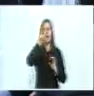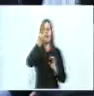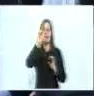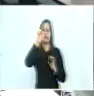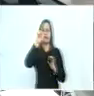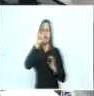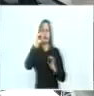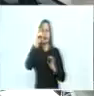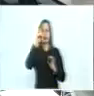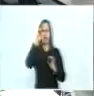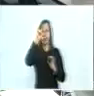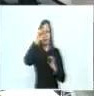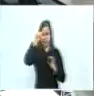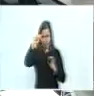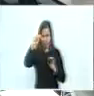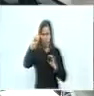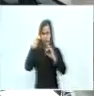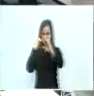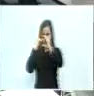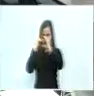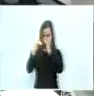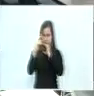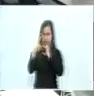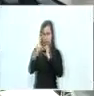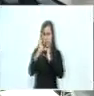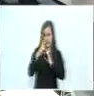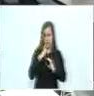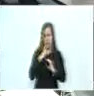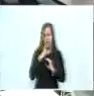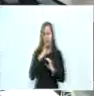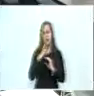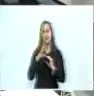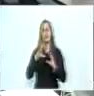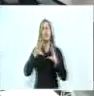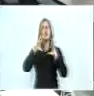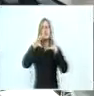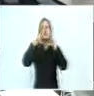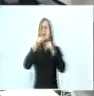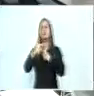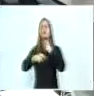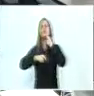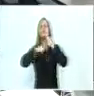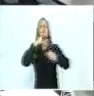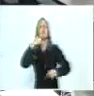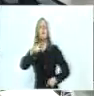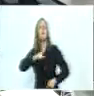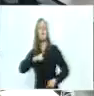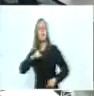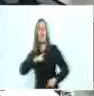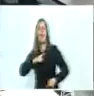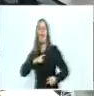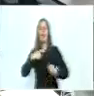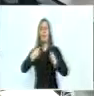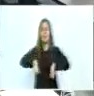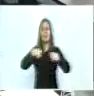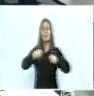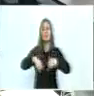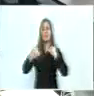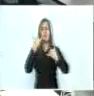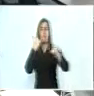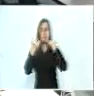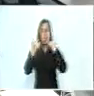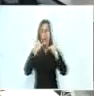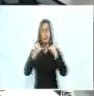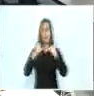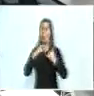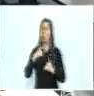informações e encaminhamento das respostas, suas dúvidas e solicitações de dados que eventualmente não